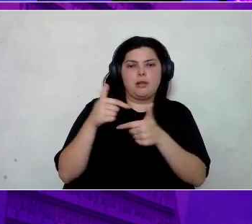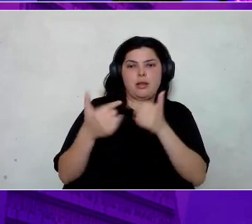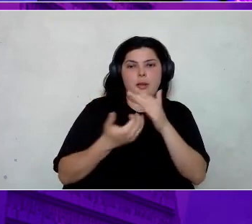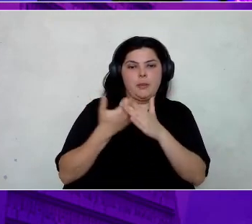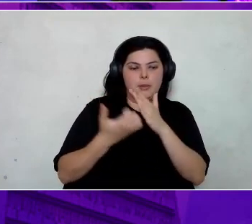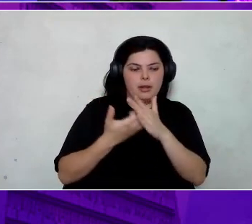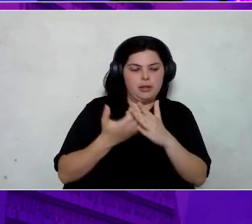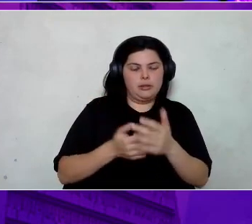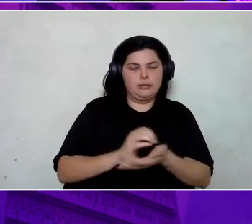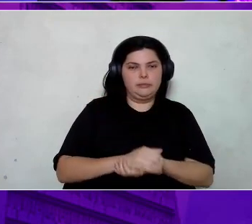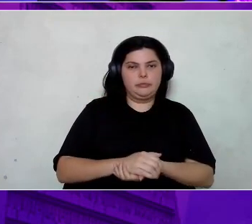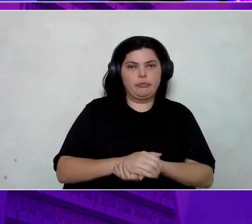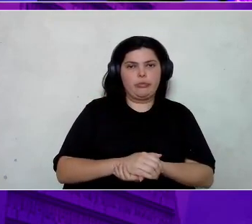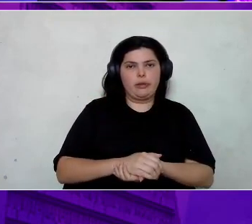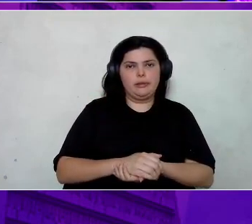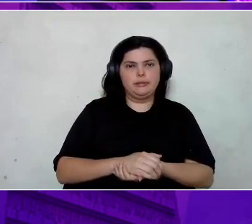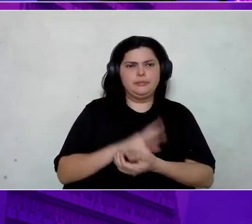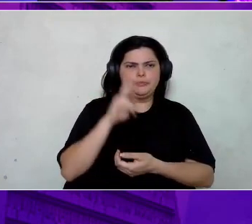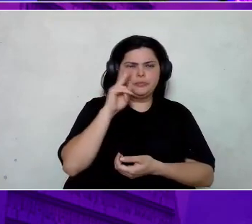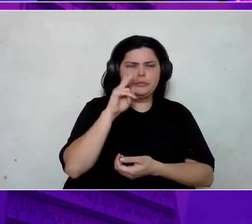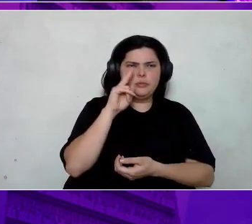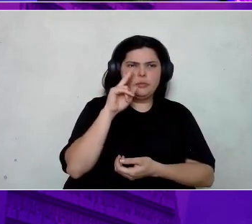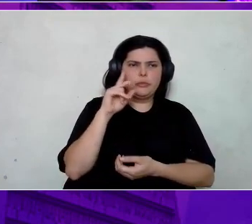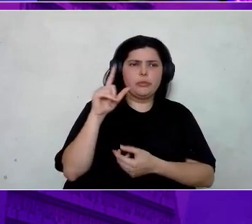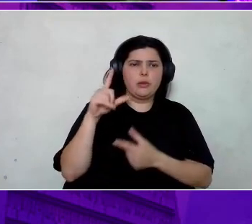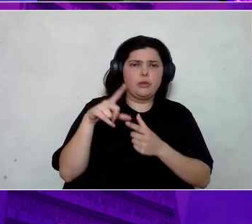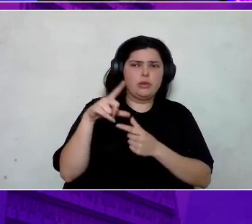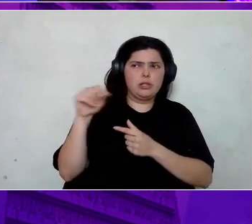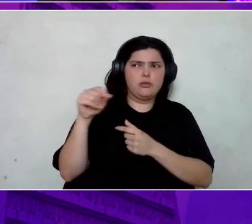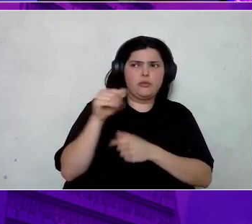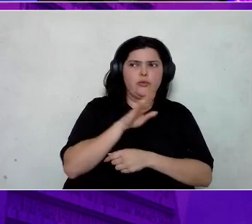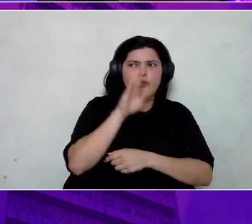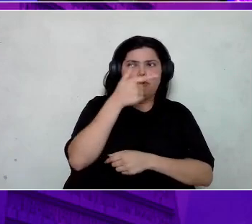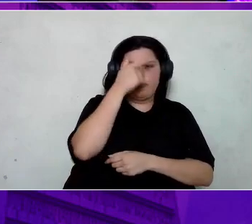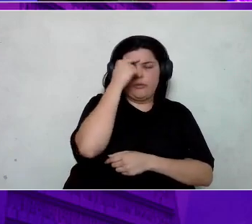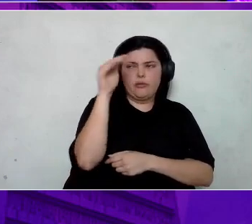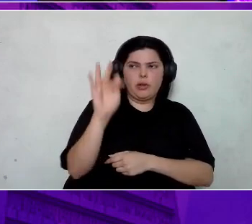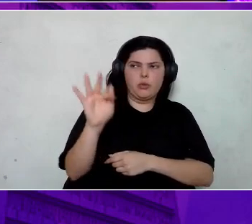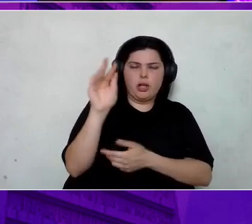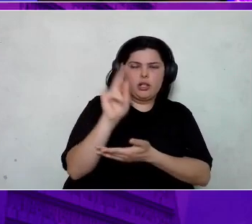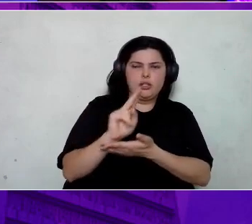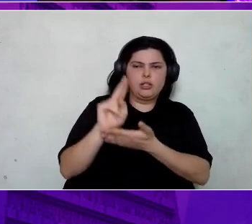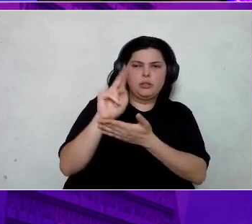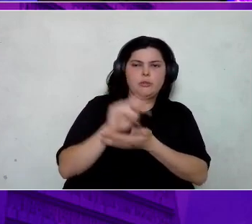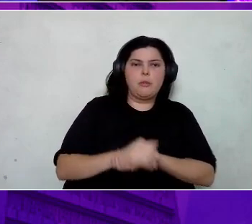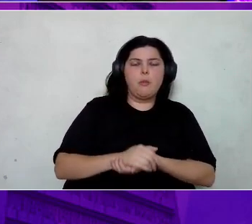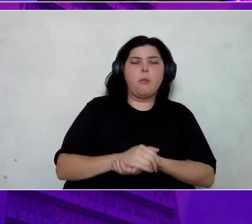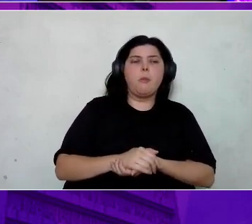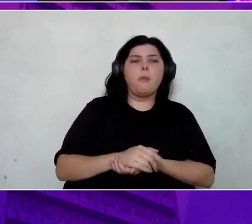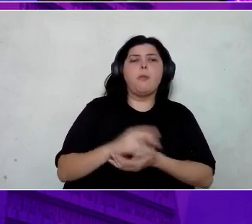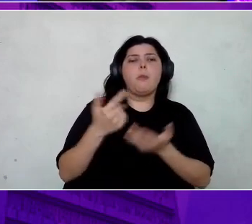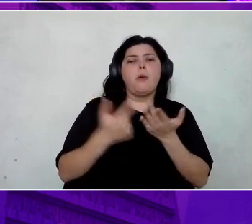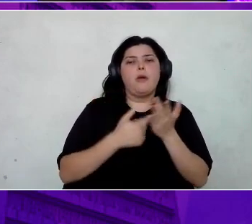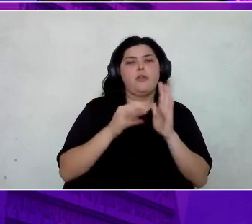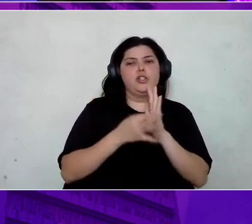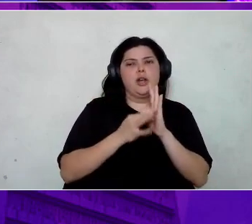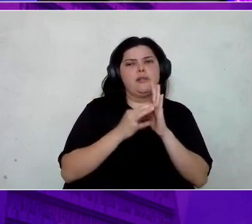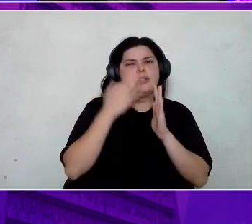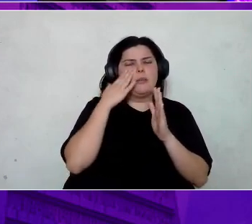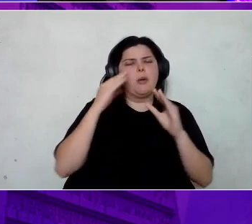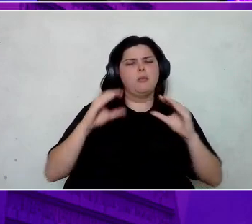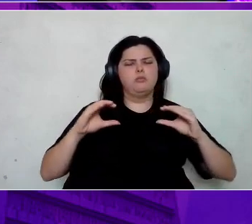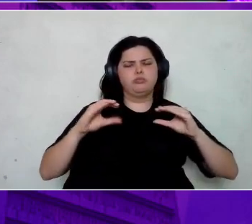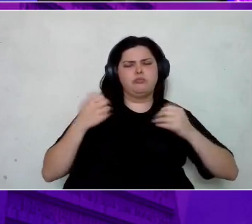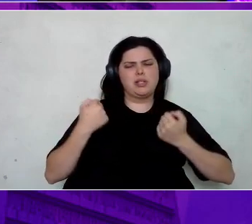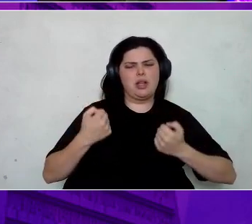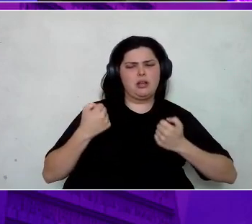um dia eu saí dessa empresa para a faculdade. E esse livro do Java, para quem já viu, ele é bem grossão e pesado, né? Então